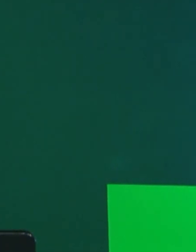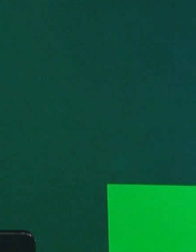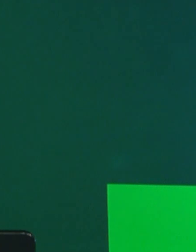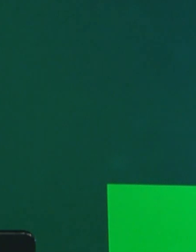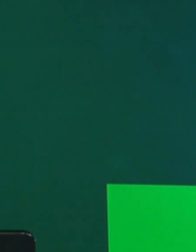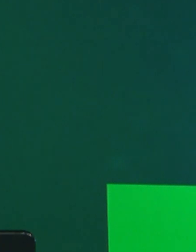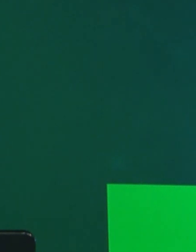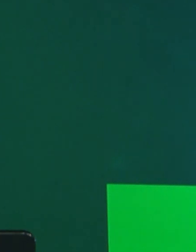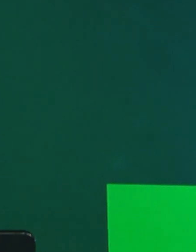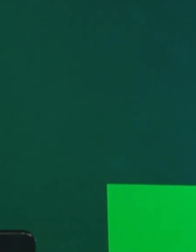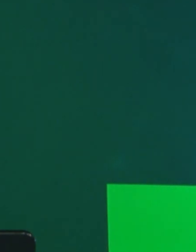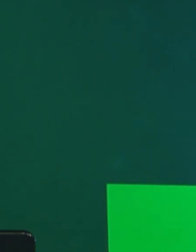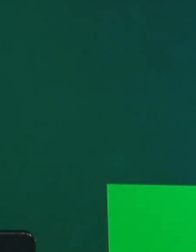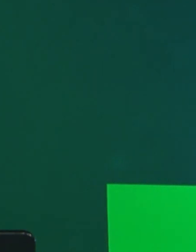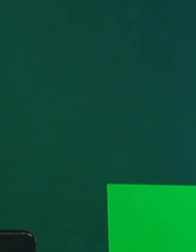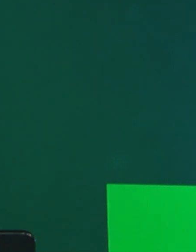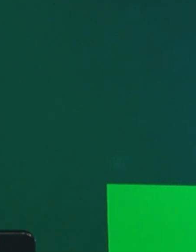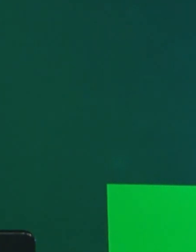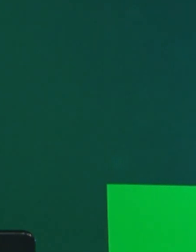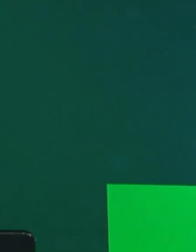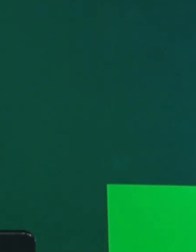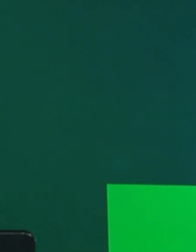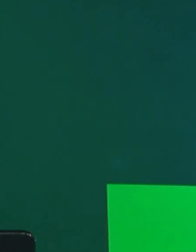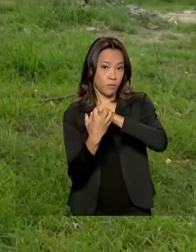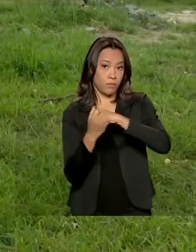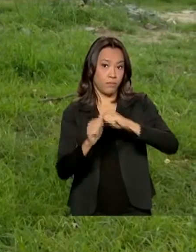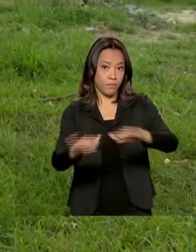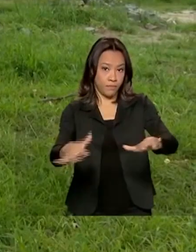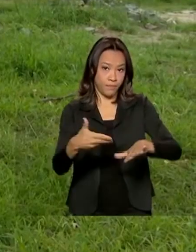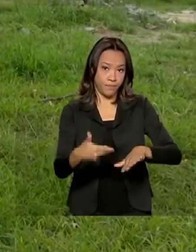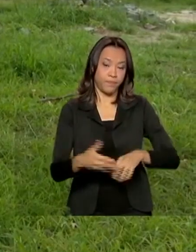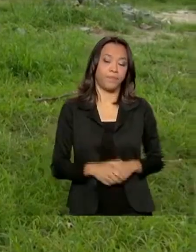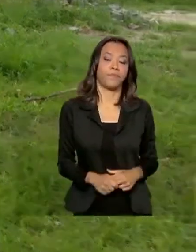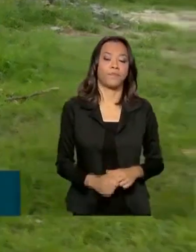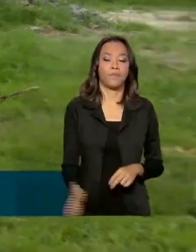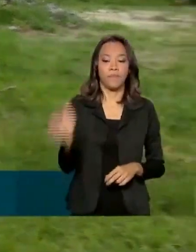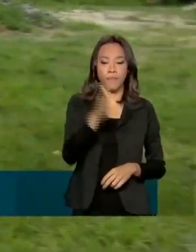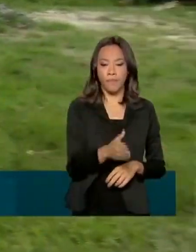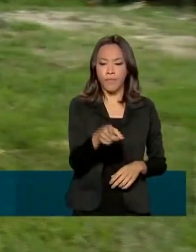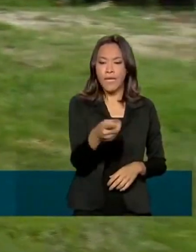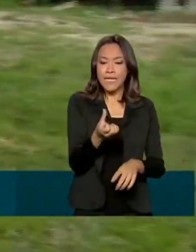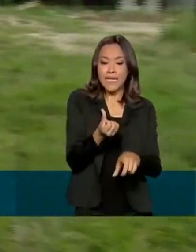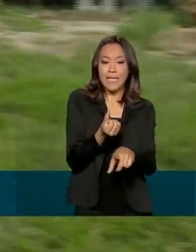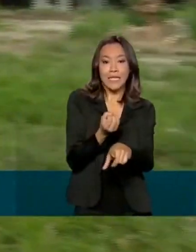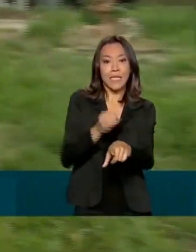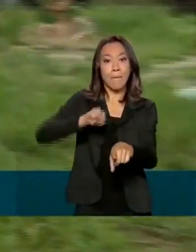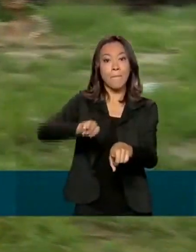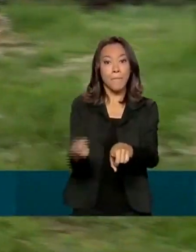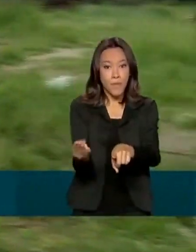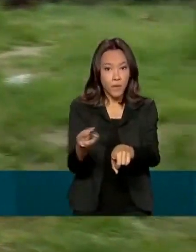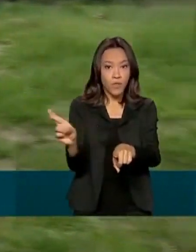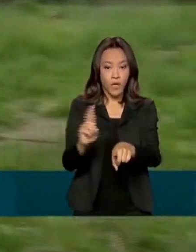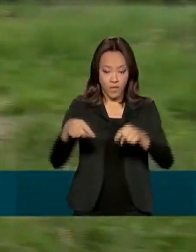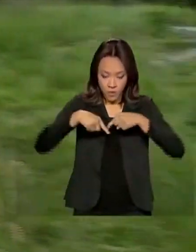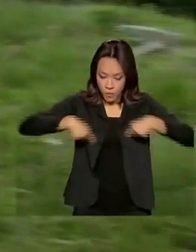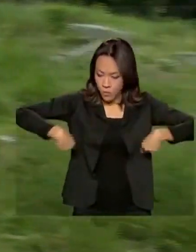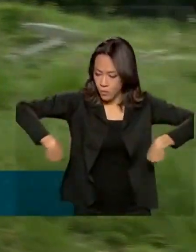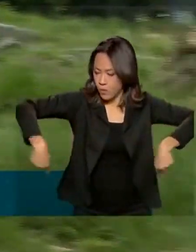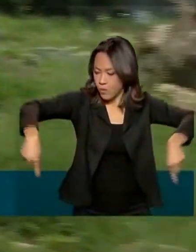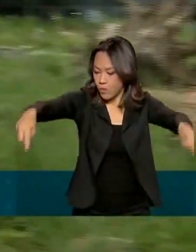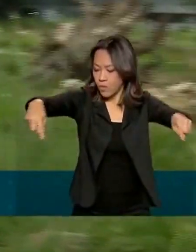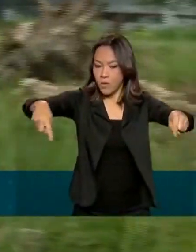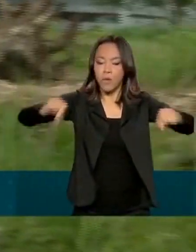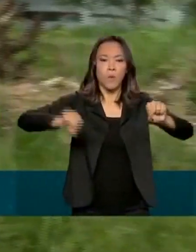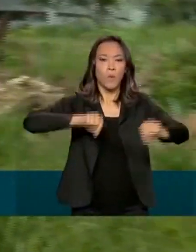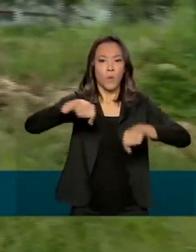Fiocruz relacionadas ao vírus da Covid-19. Avaliado em 60 milhões de reais, o terreno fica